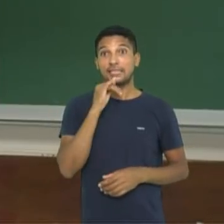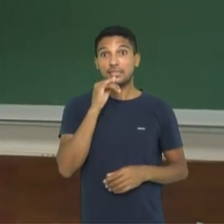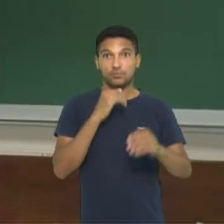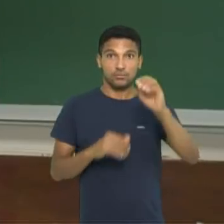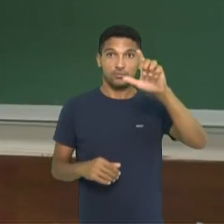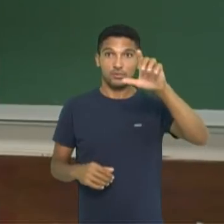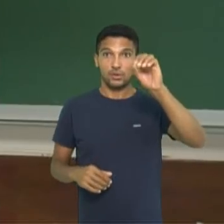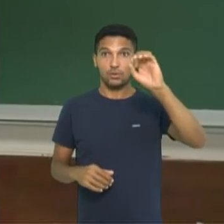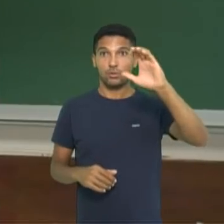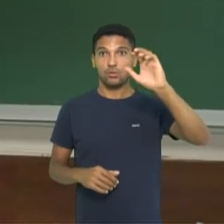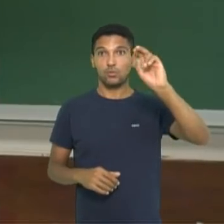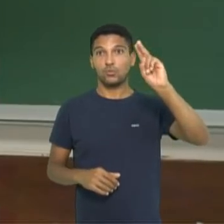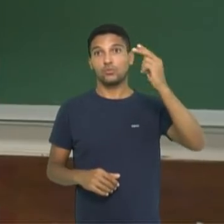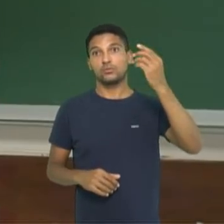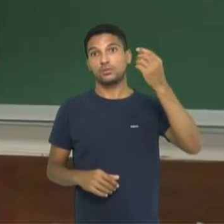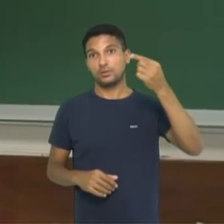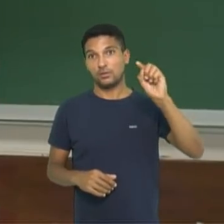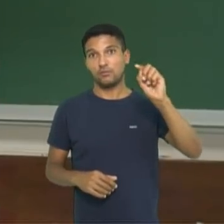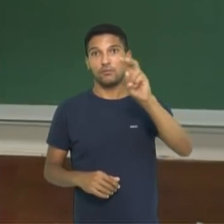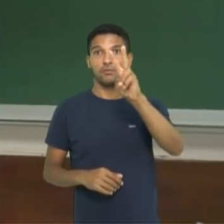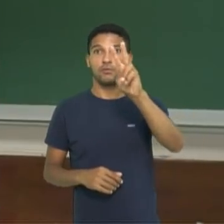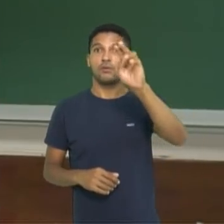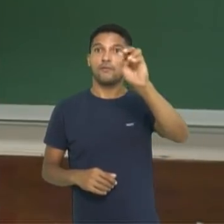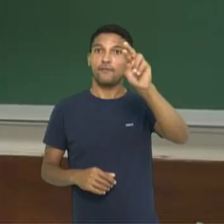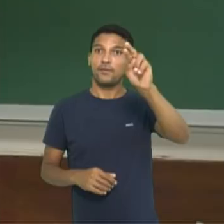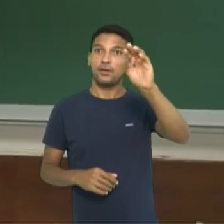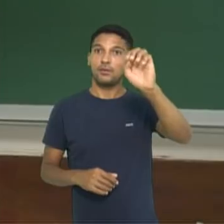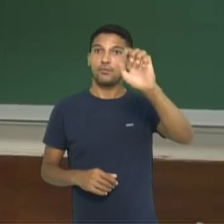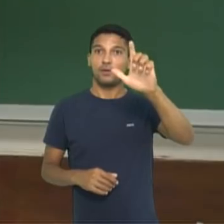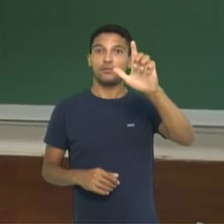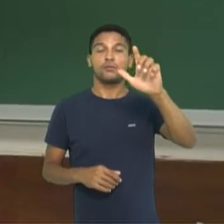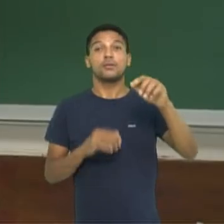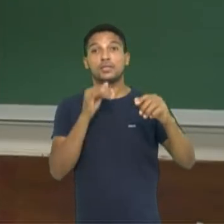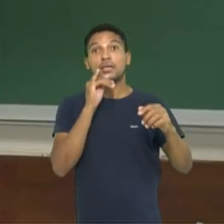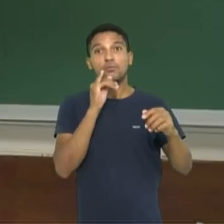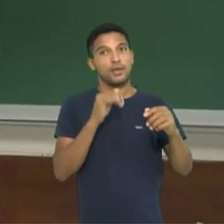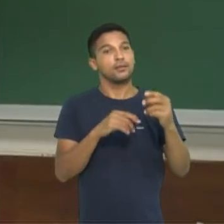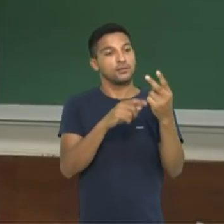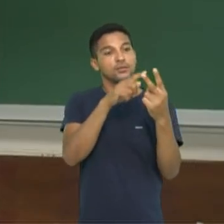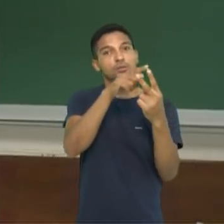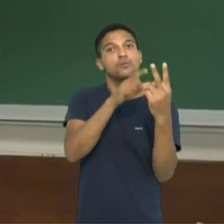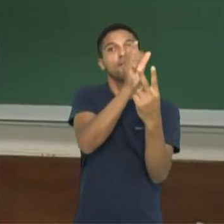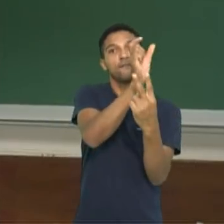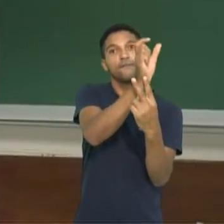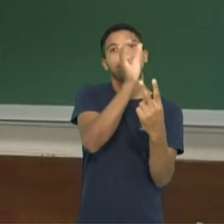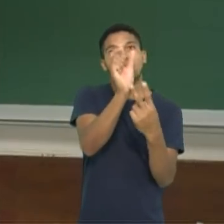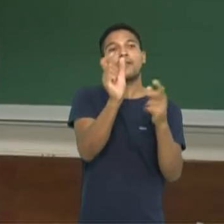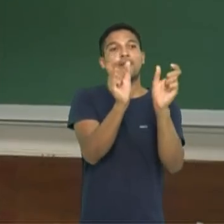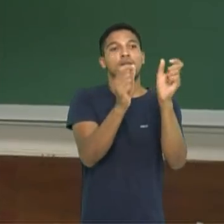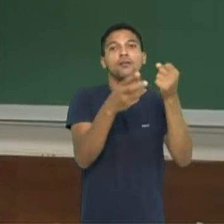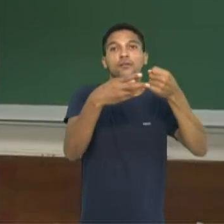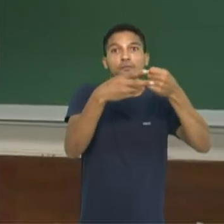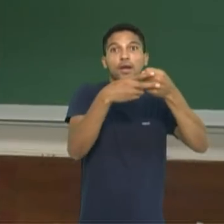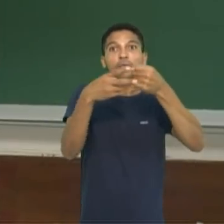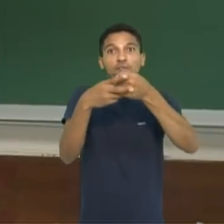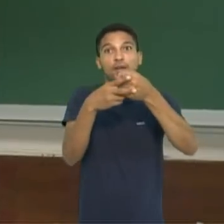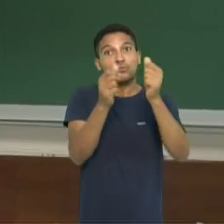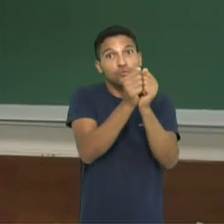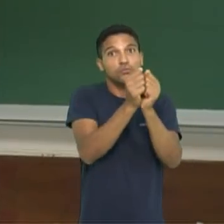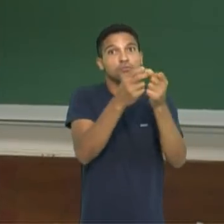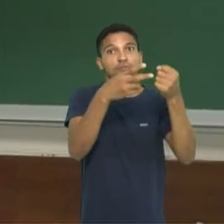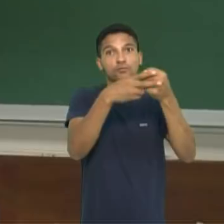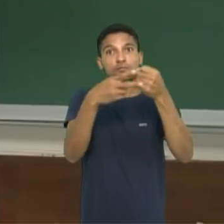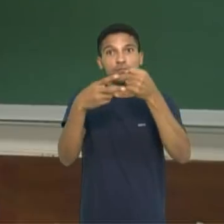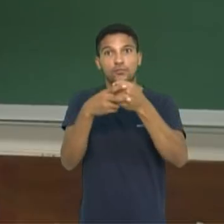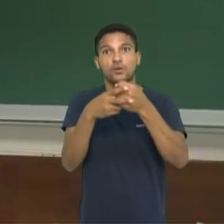né? Dever e estar. Eu tenho uma locução verbal, portanto. Então, sempre que tiver dois verbos ou mais, vocês têm locução